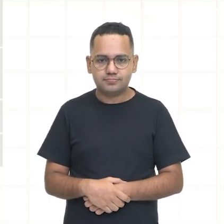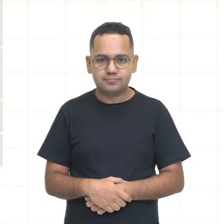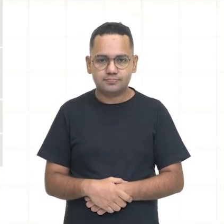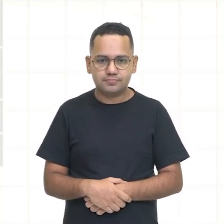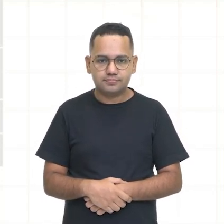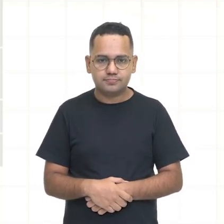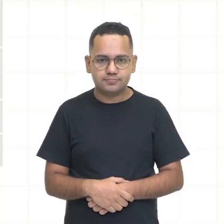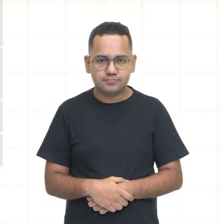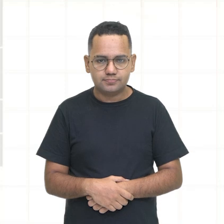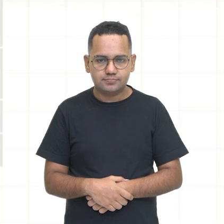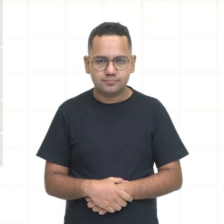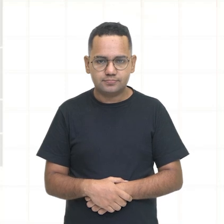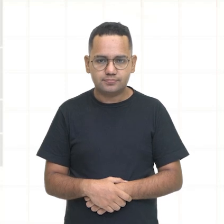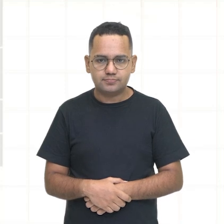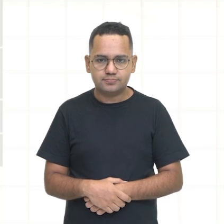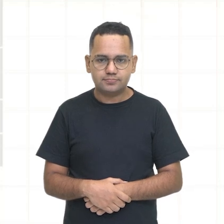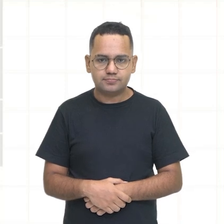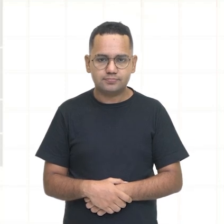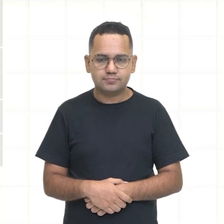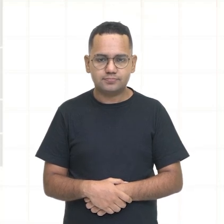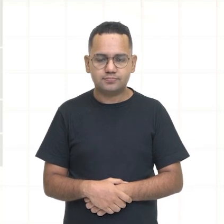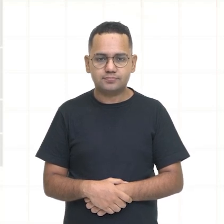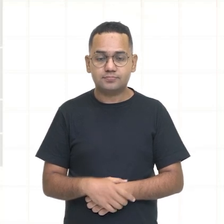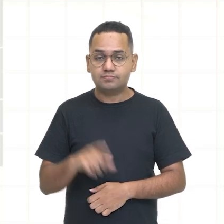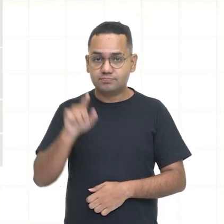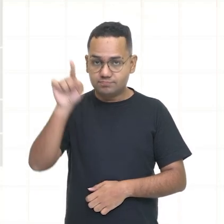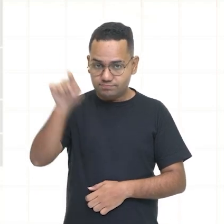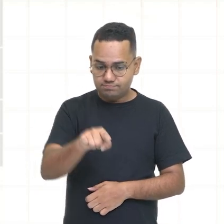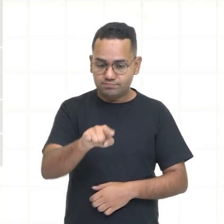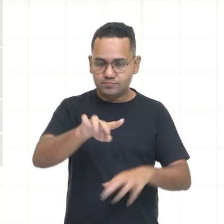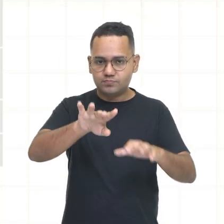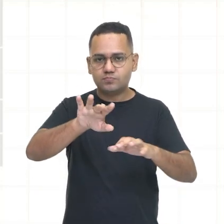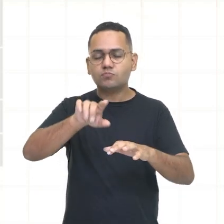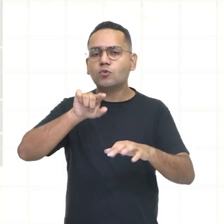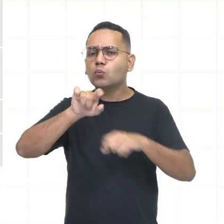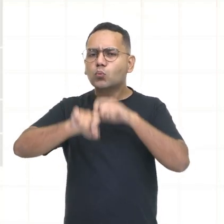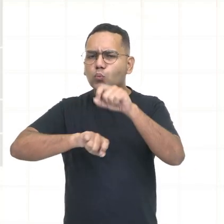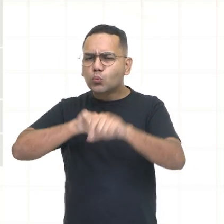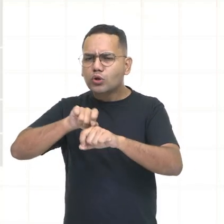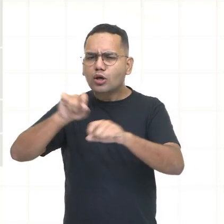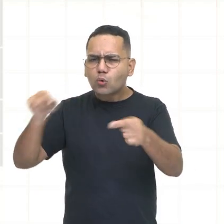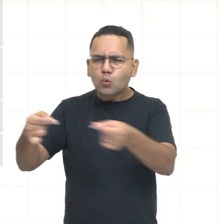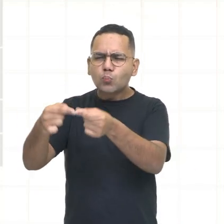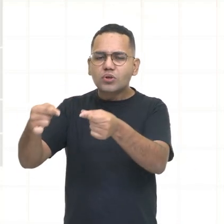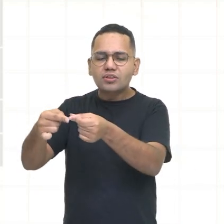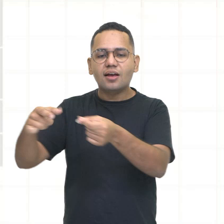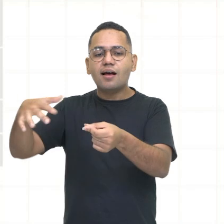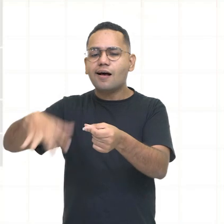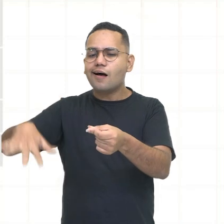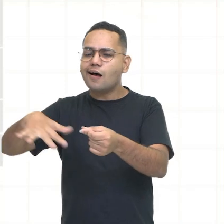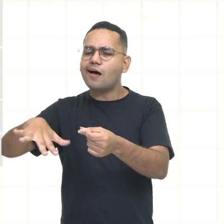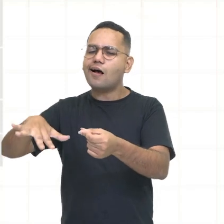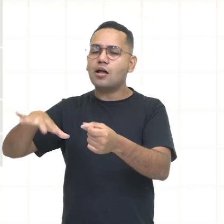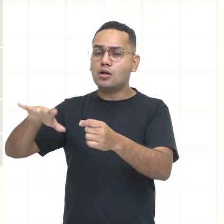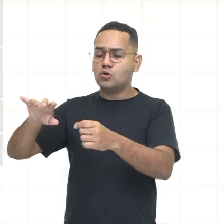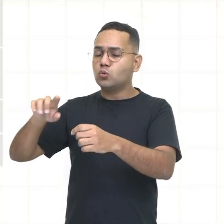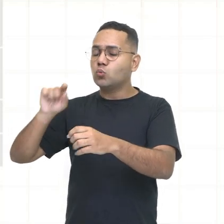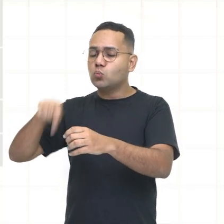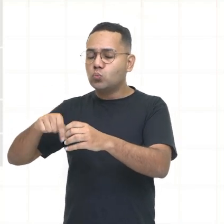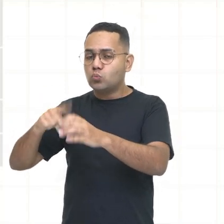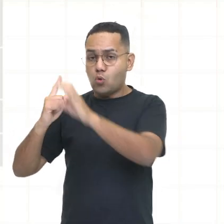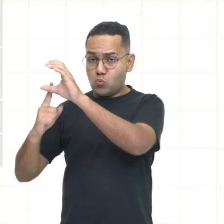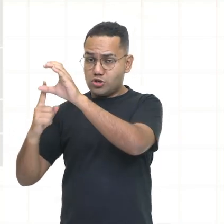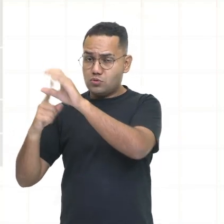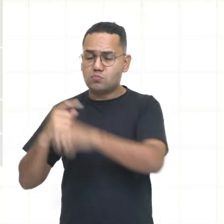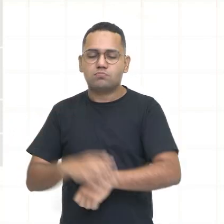Integralismo de extrema-direita, e o aliancismo tinha uma ideologia pautada ali na influência do